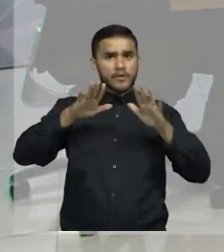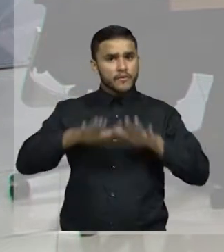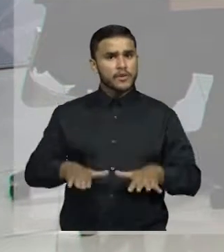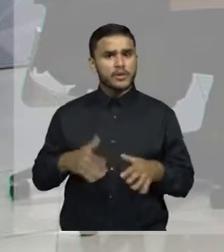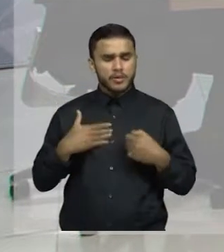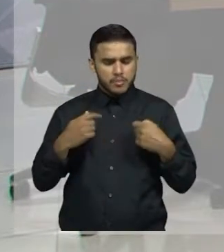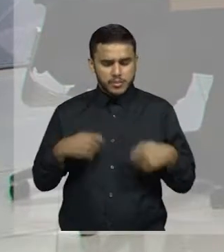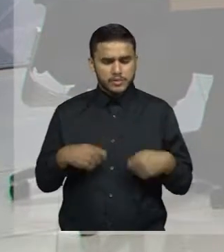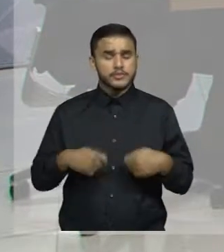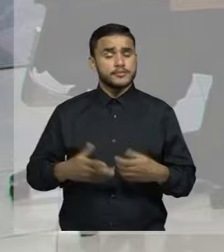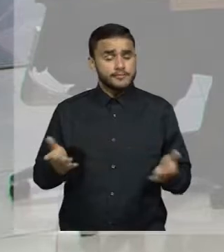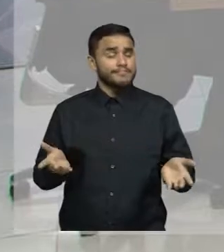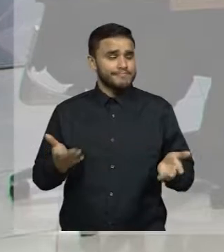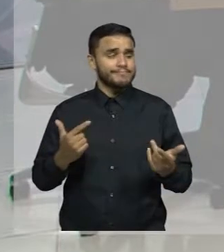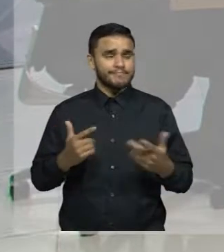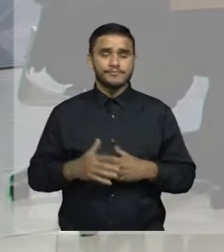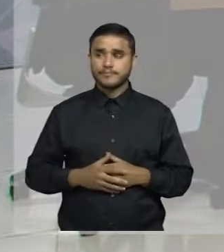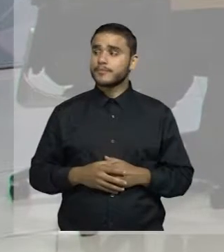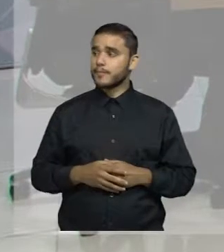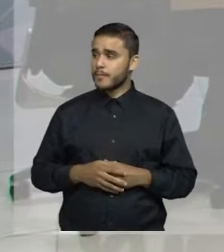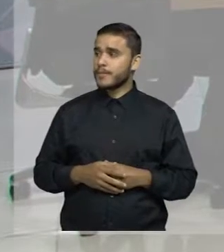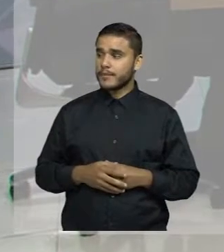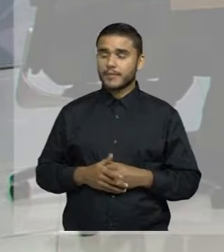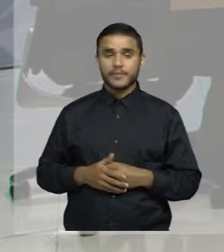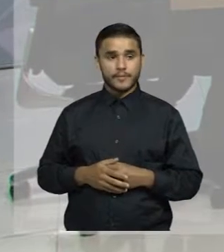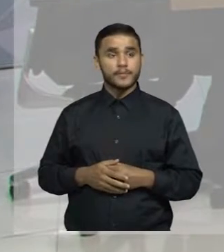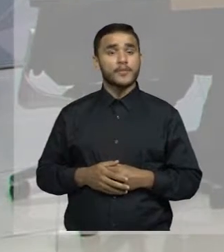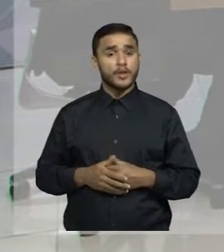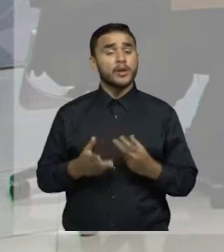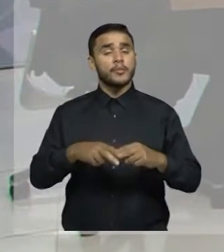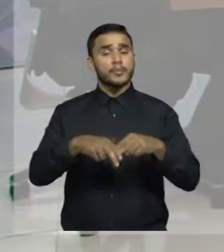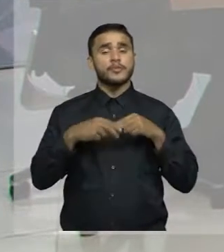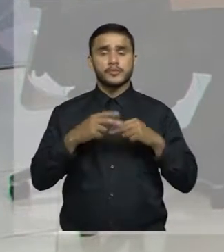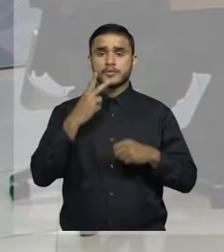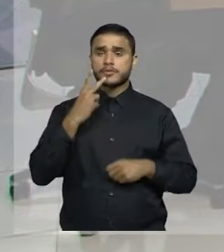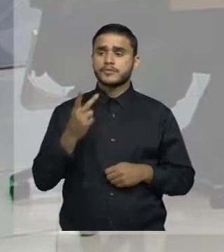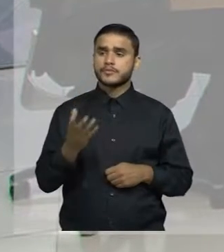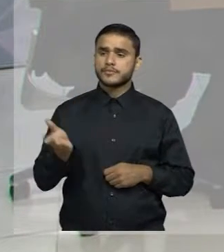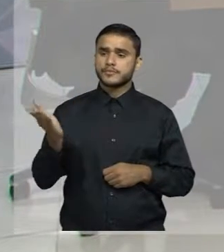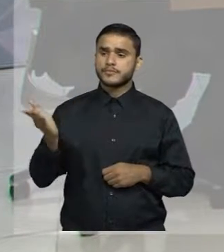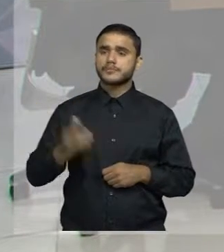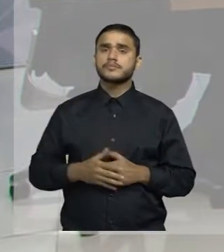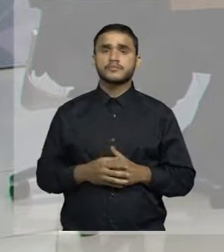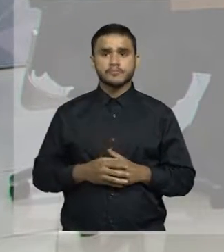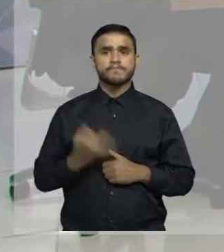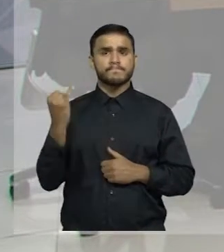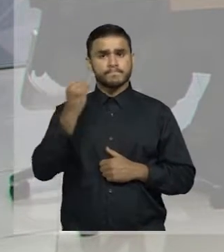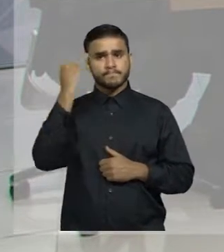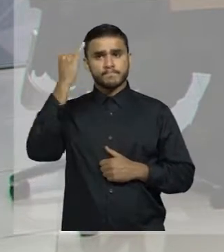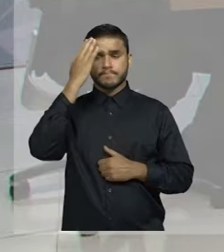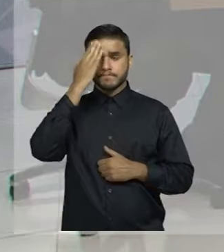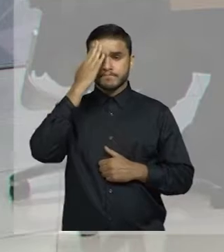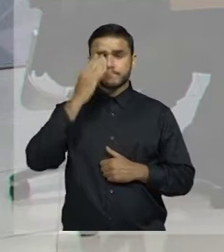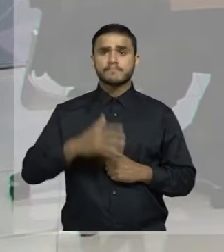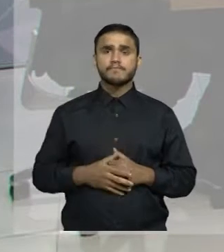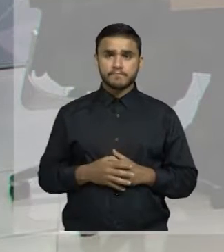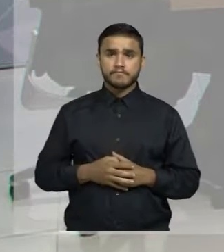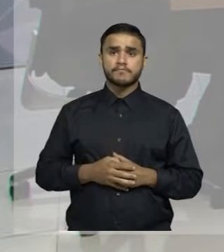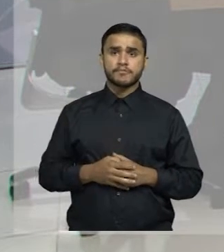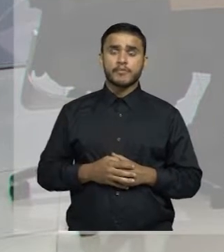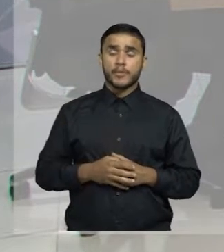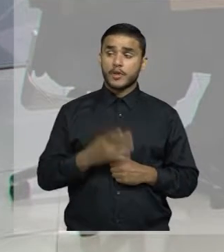vai permanecer. É ótimo, né? Você lembrou oportunamente uma coisa que eu acho muito importante, é